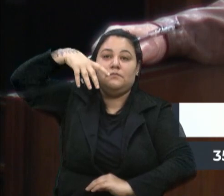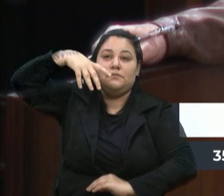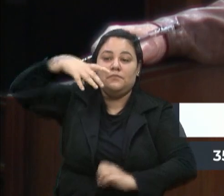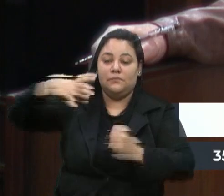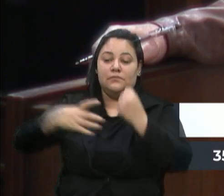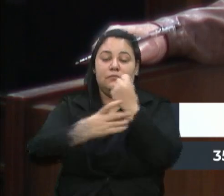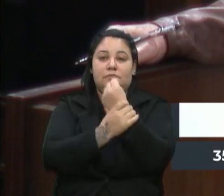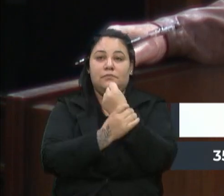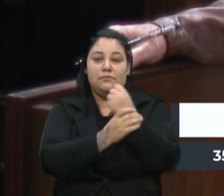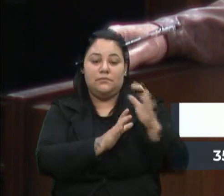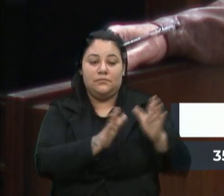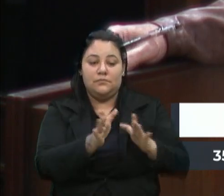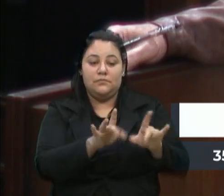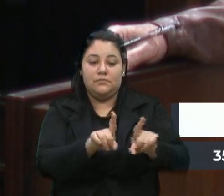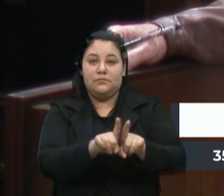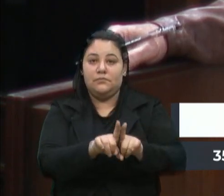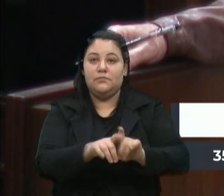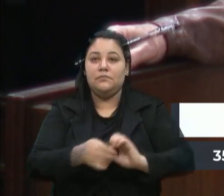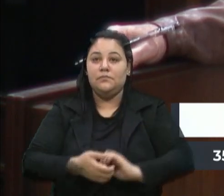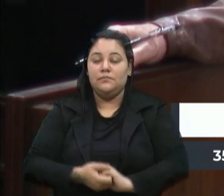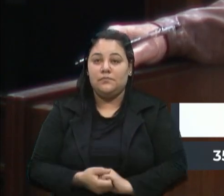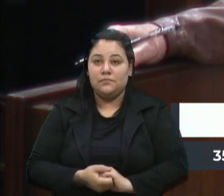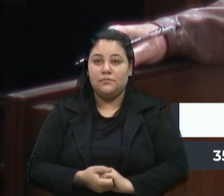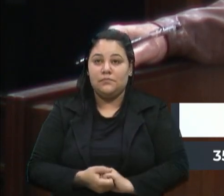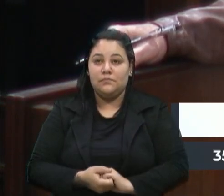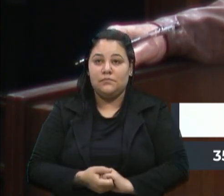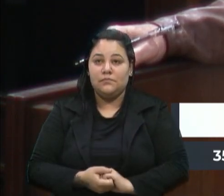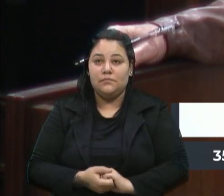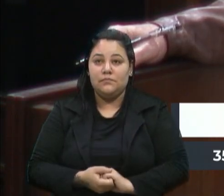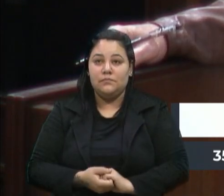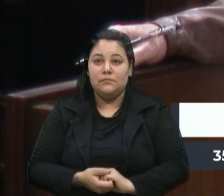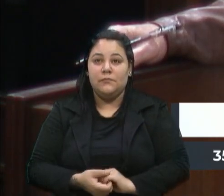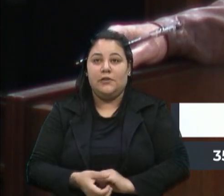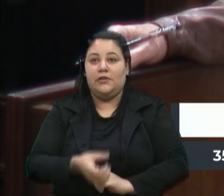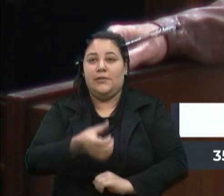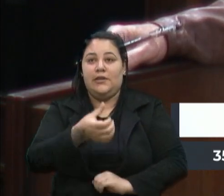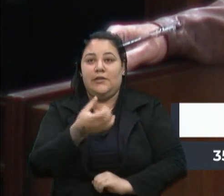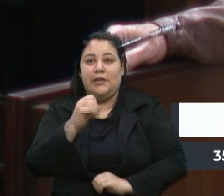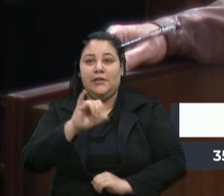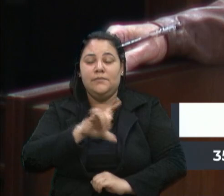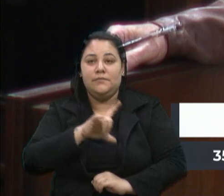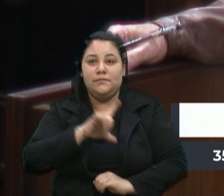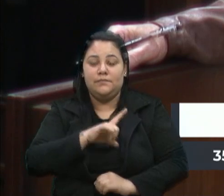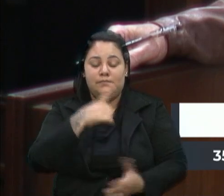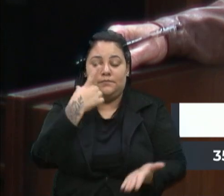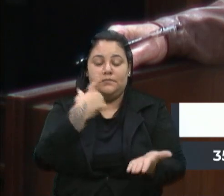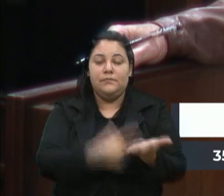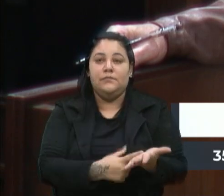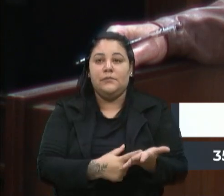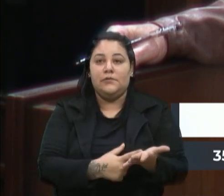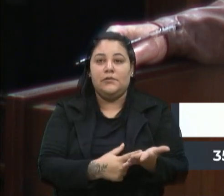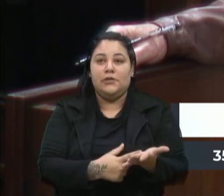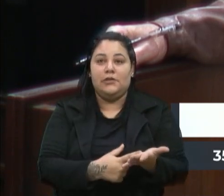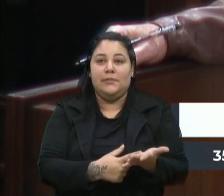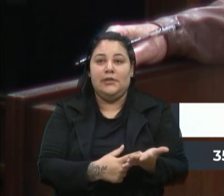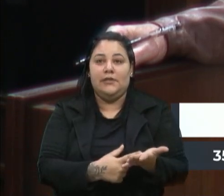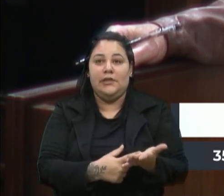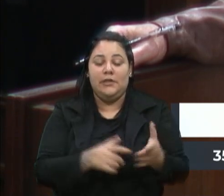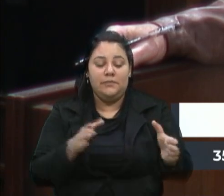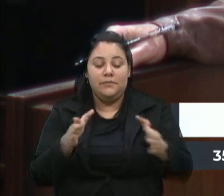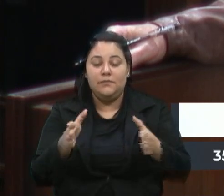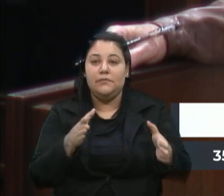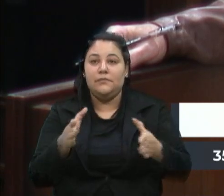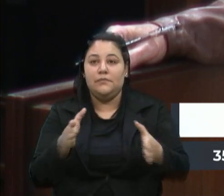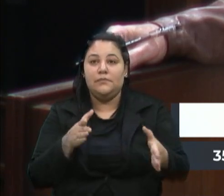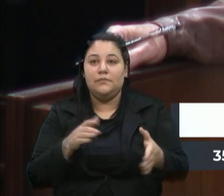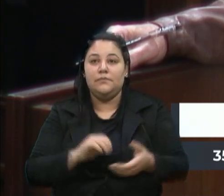e a acessibilidade. Se existir esse compromisso, a médio prazo, começaremos a